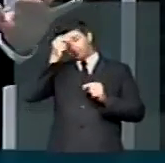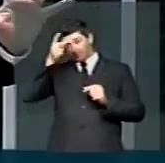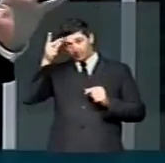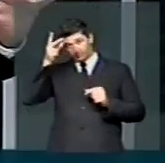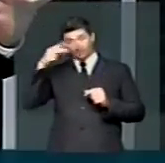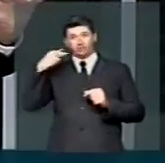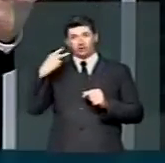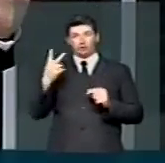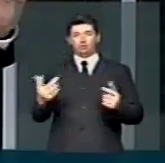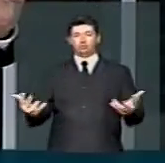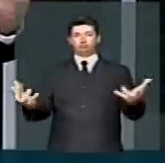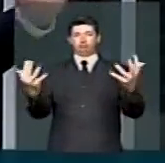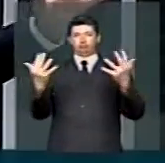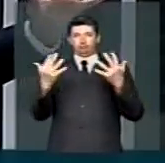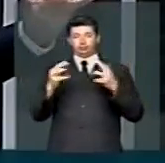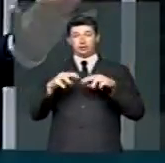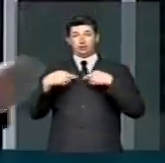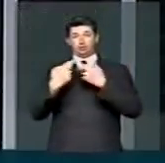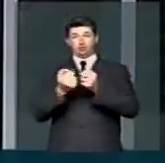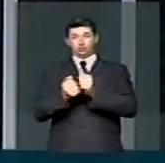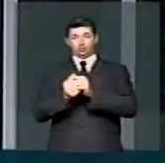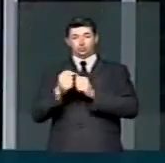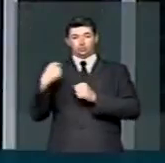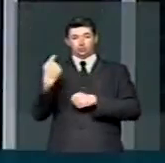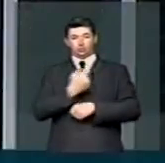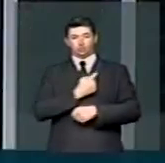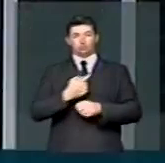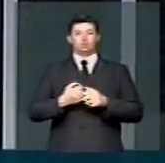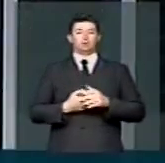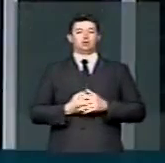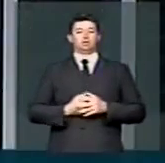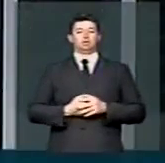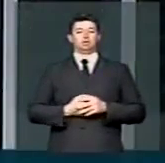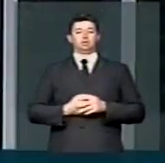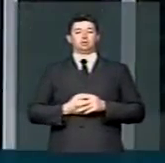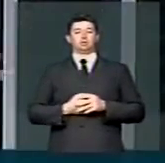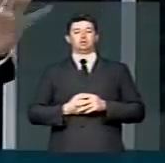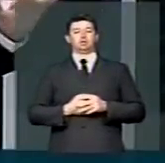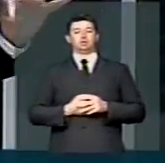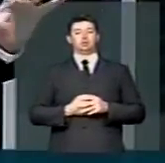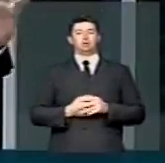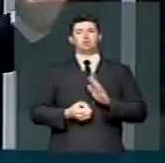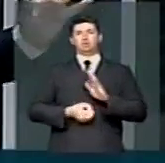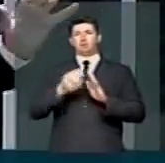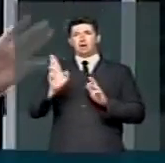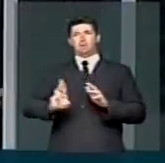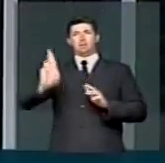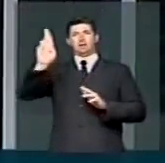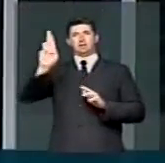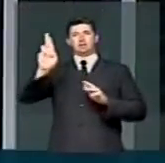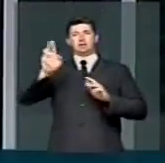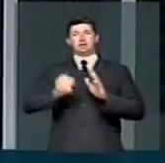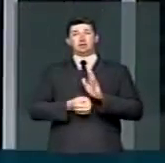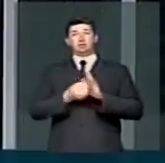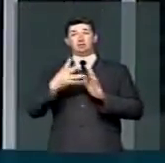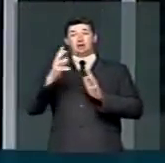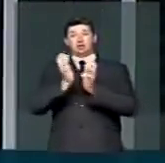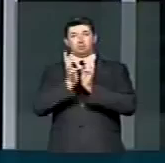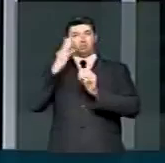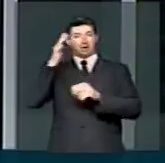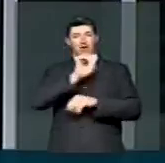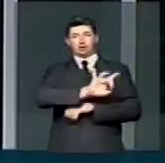e vereadores reuniram conosco representantes dos mais diferentes partidos.